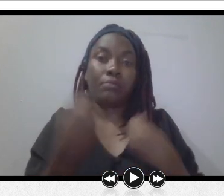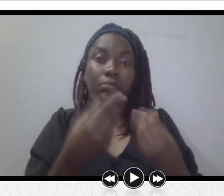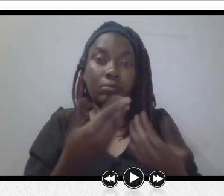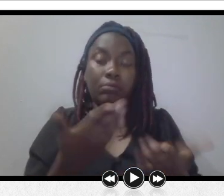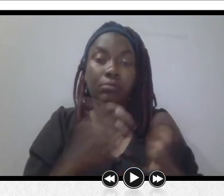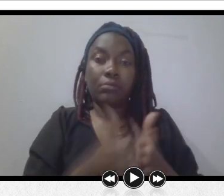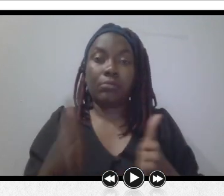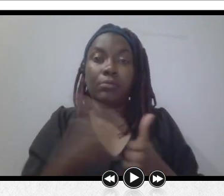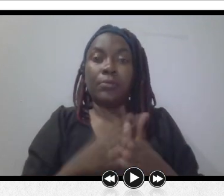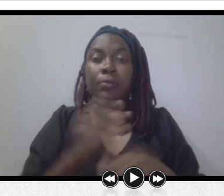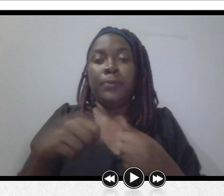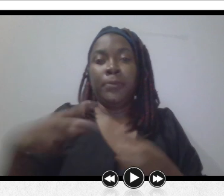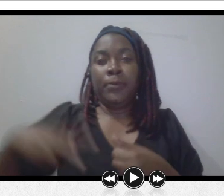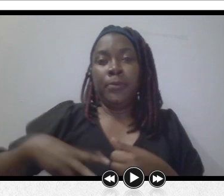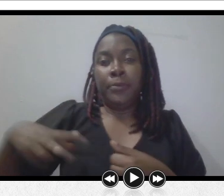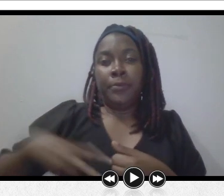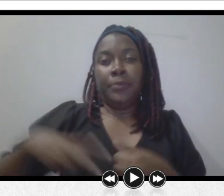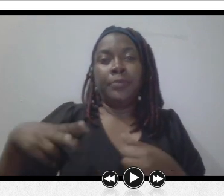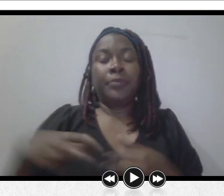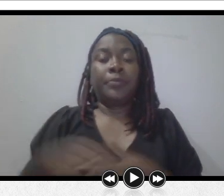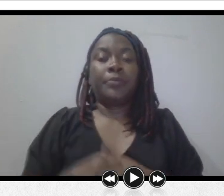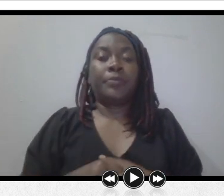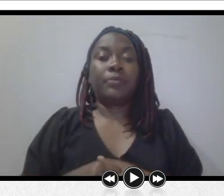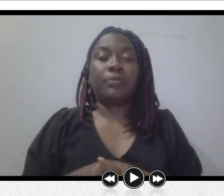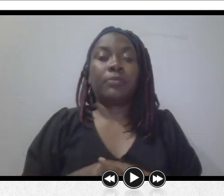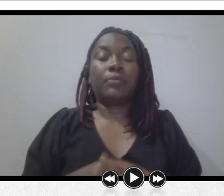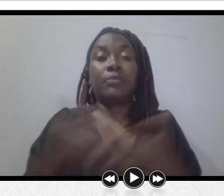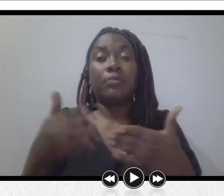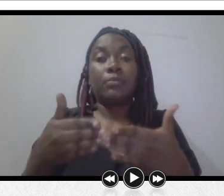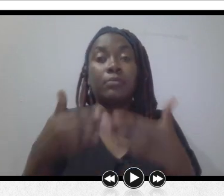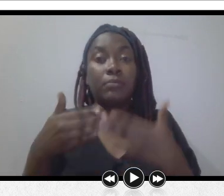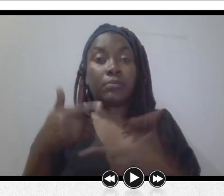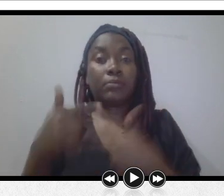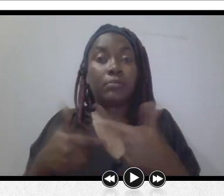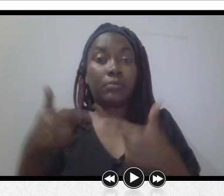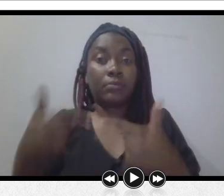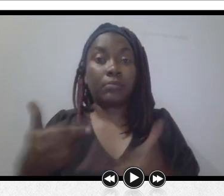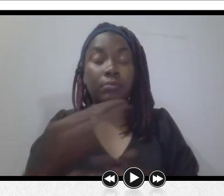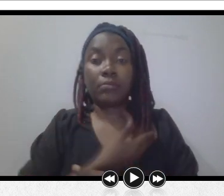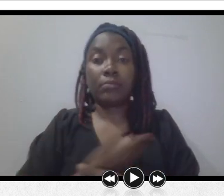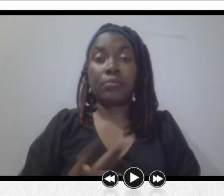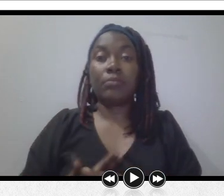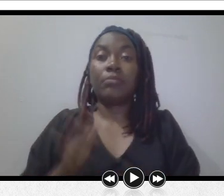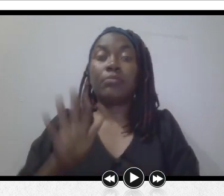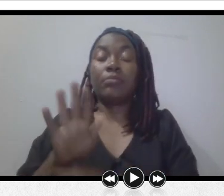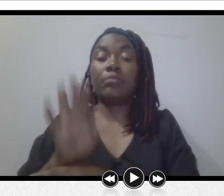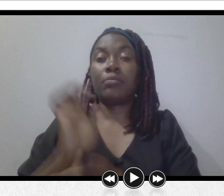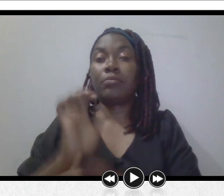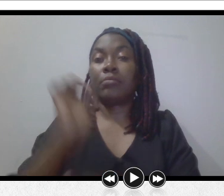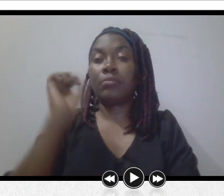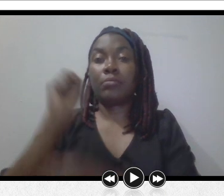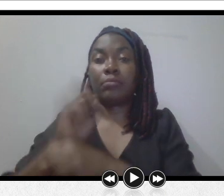em processos de privatização, de desestatização e até de concessão de serviços públicos, e fazendo com que o Estado deixasse